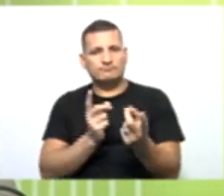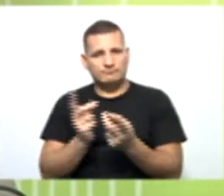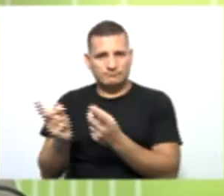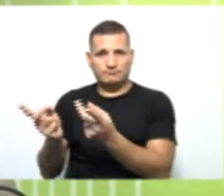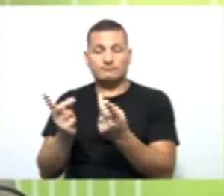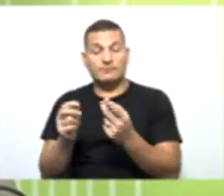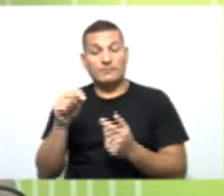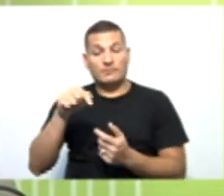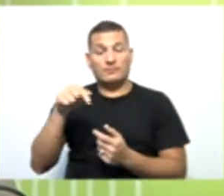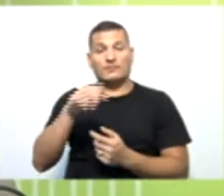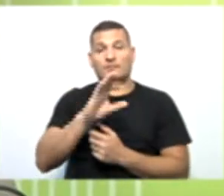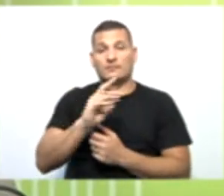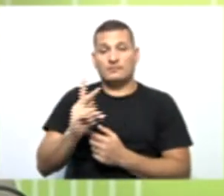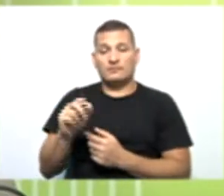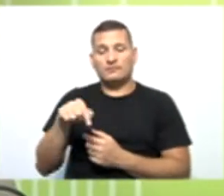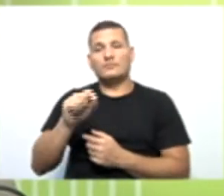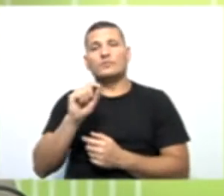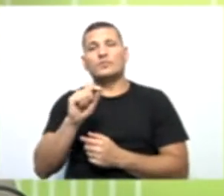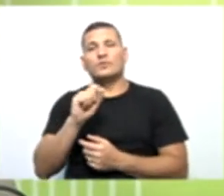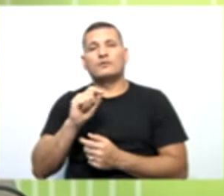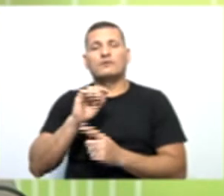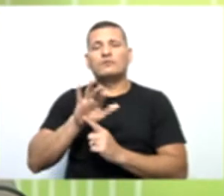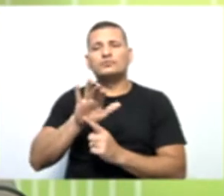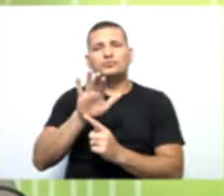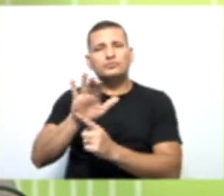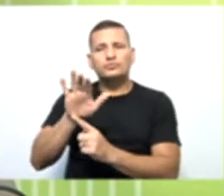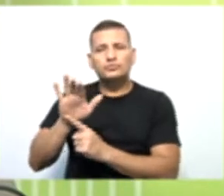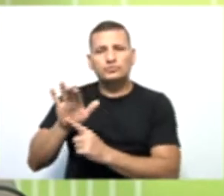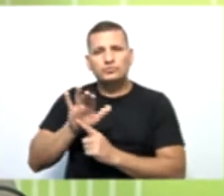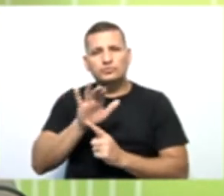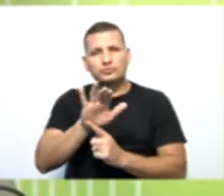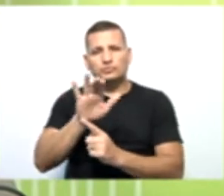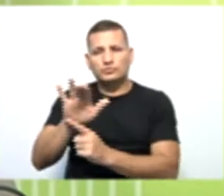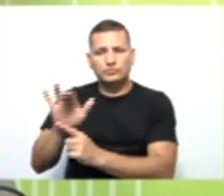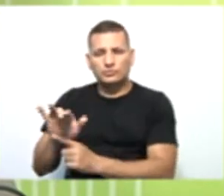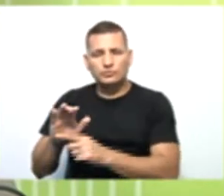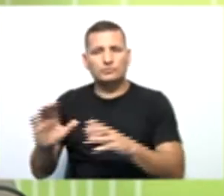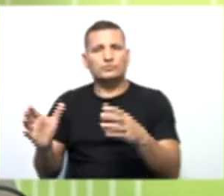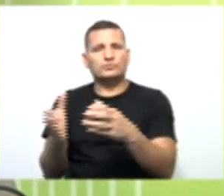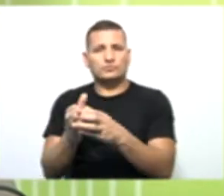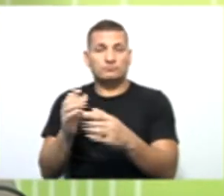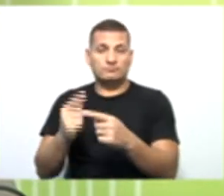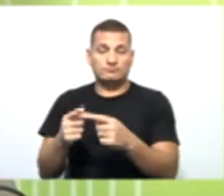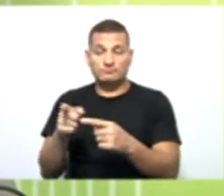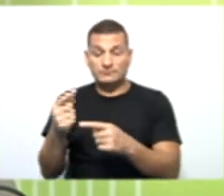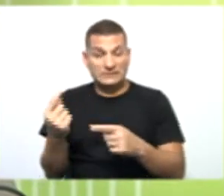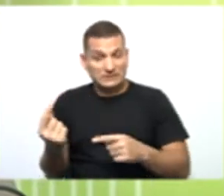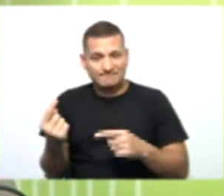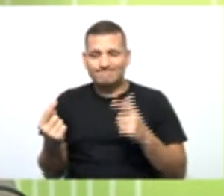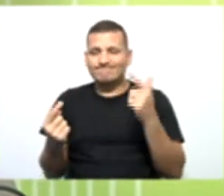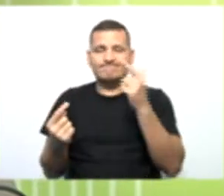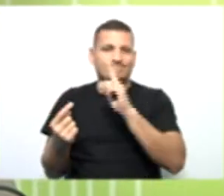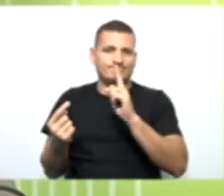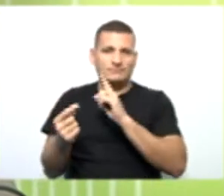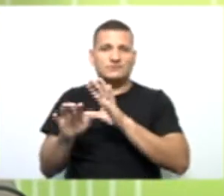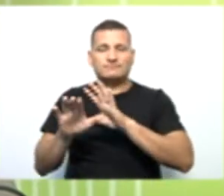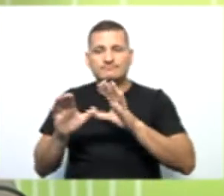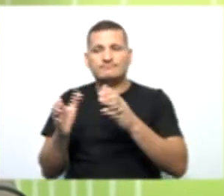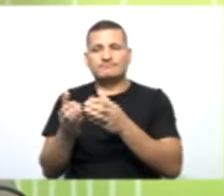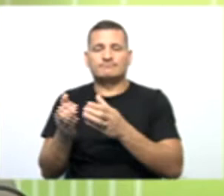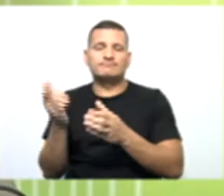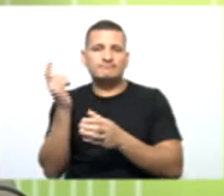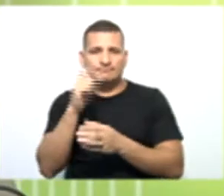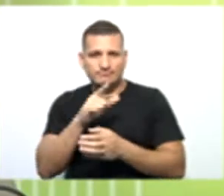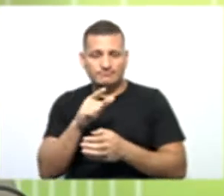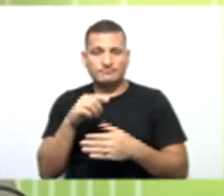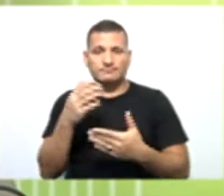os cooperados tenham benefícios conjuntos que sozinhos eles não teriam, ok? Então, a gente vai